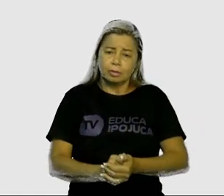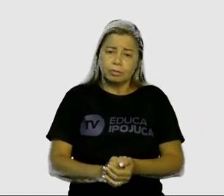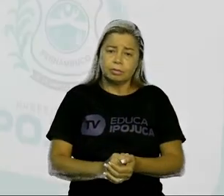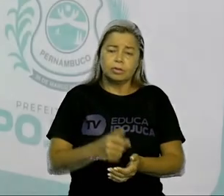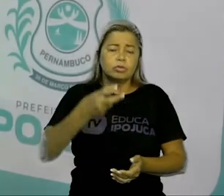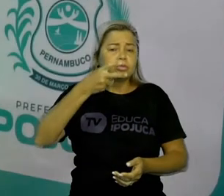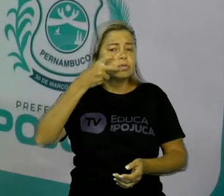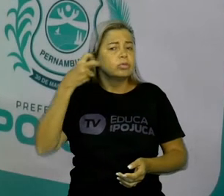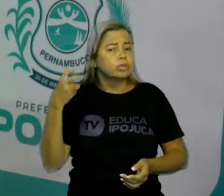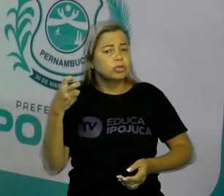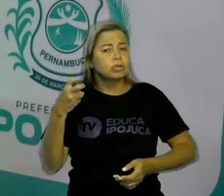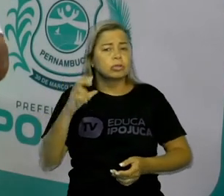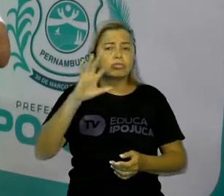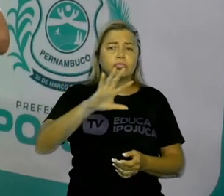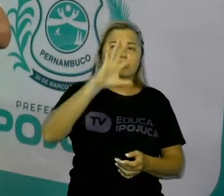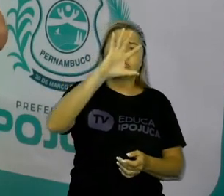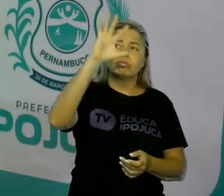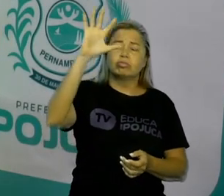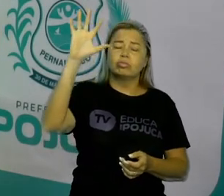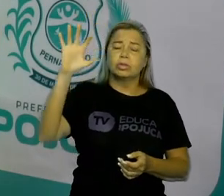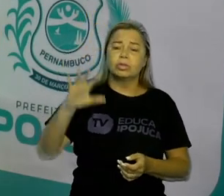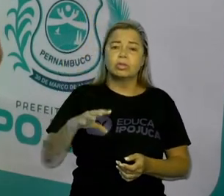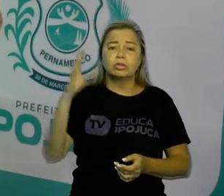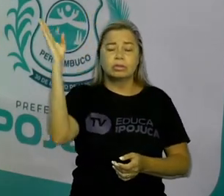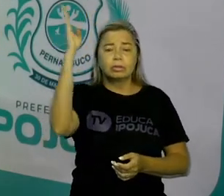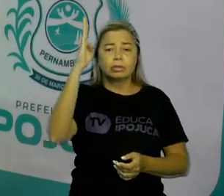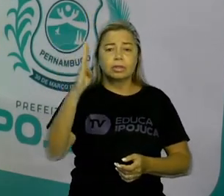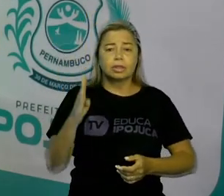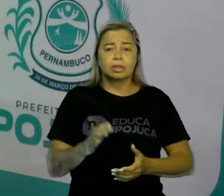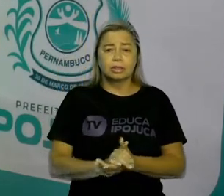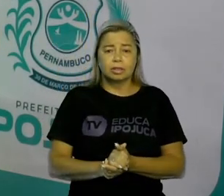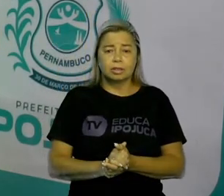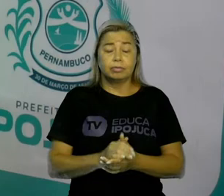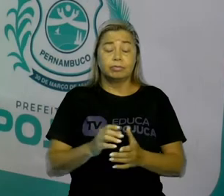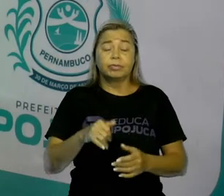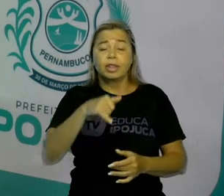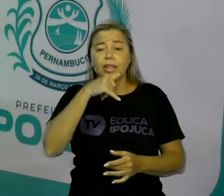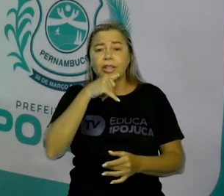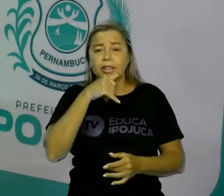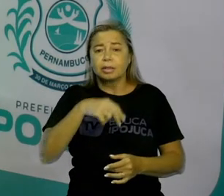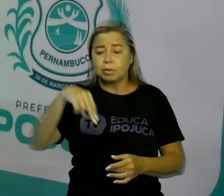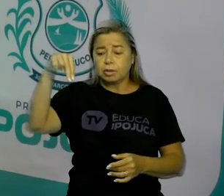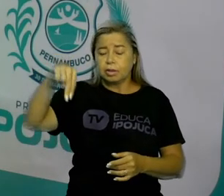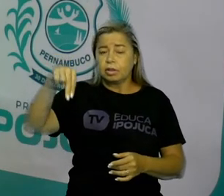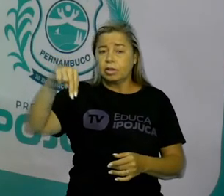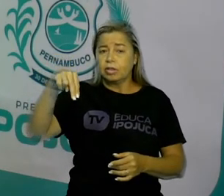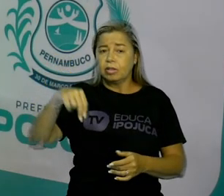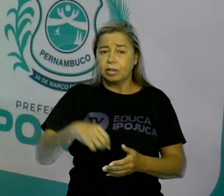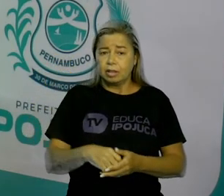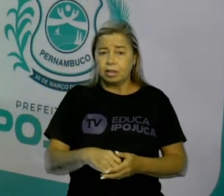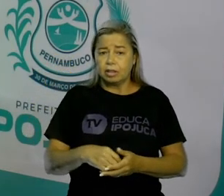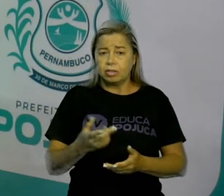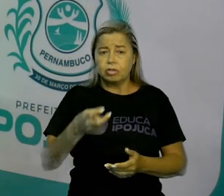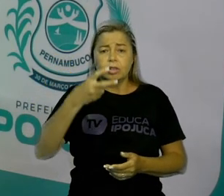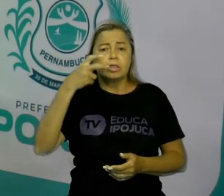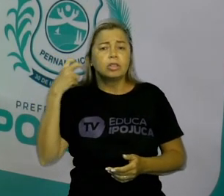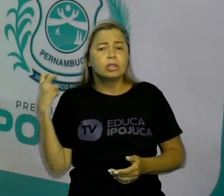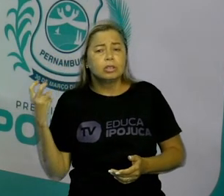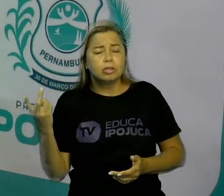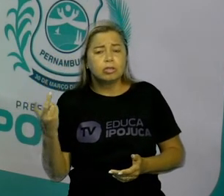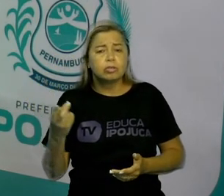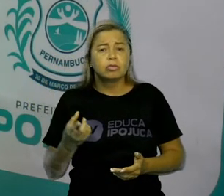Brasil. Então você vai observar, você vai fazer, por exemplo, no Nordeste, como são os hábitos dos índios que moram no